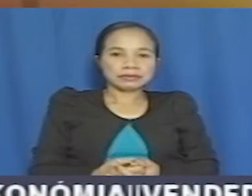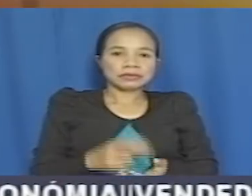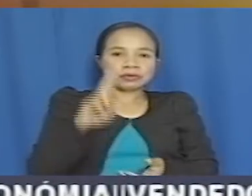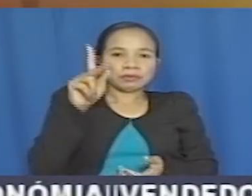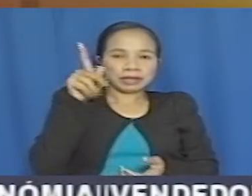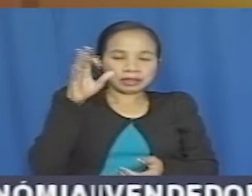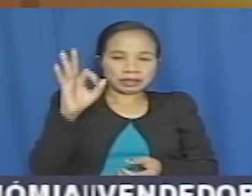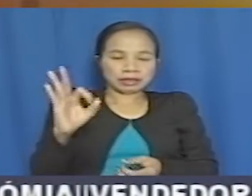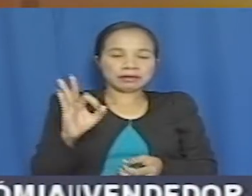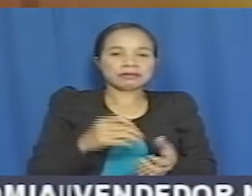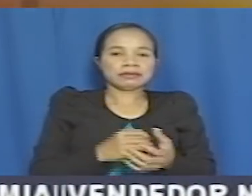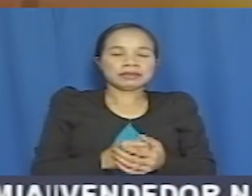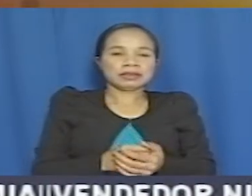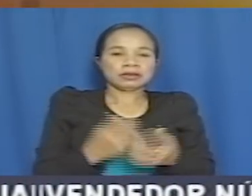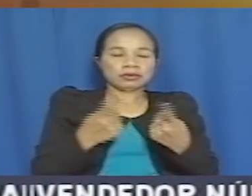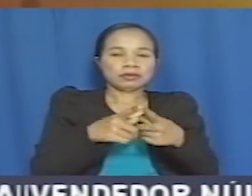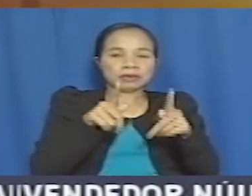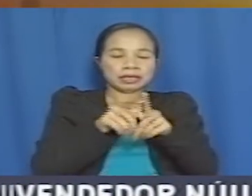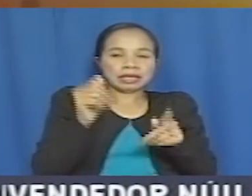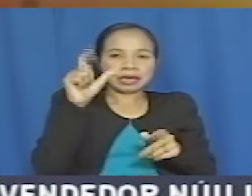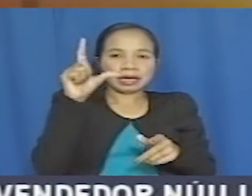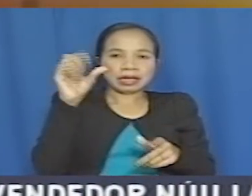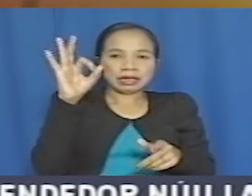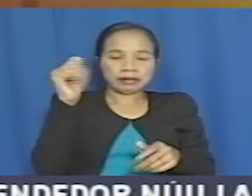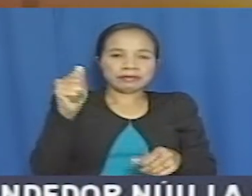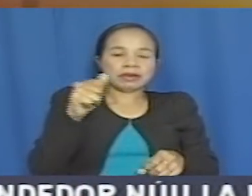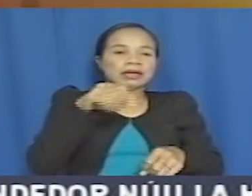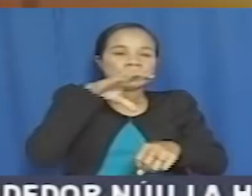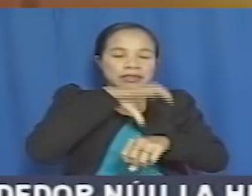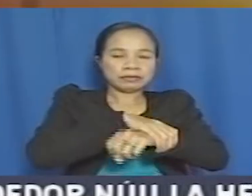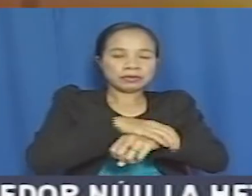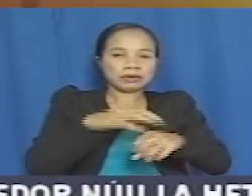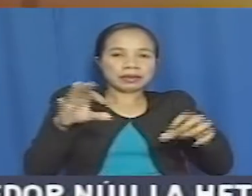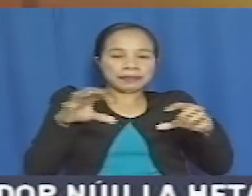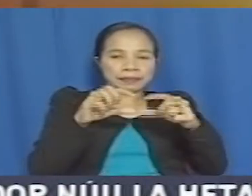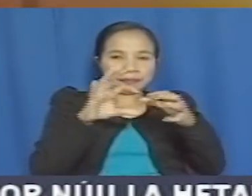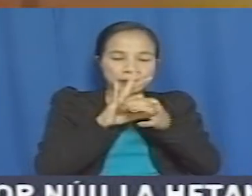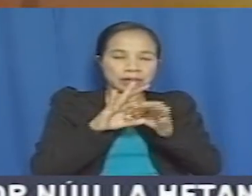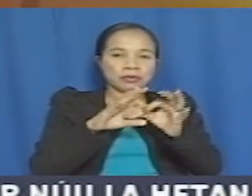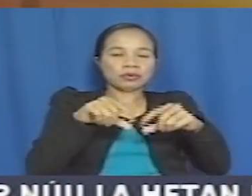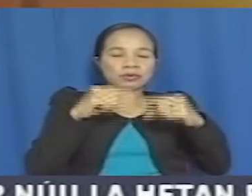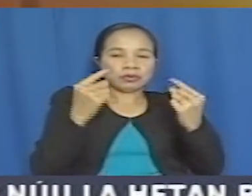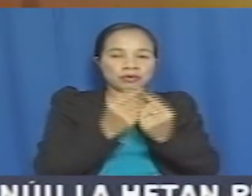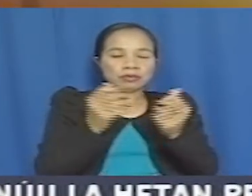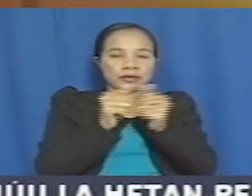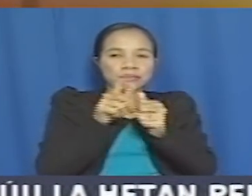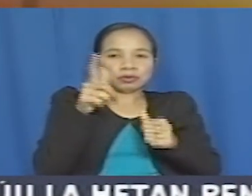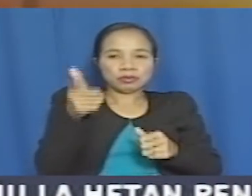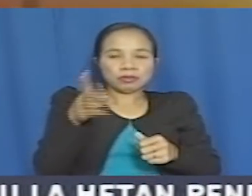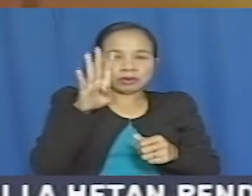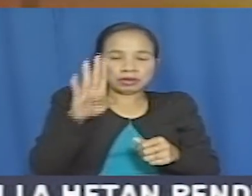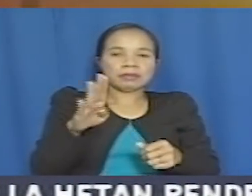Unidade de Polícia Fronteira, Companhia Alfa, Tuno Bibi, captura membro arte marcial Jibalung Hamutu Kronul Rasinghat, nebe foi em fila os Indonésia,